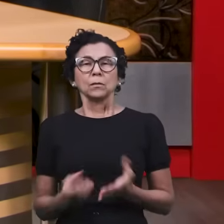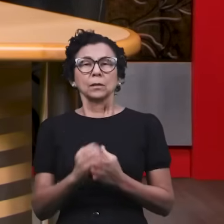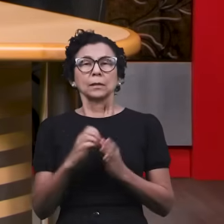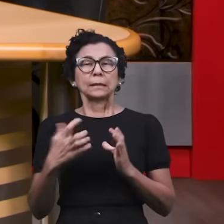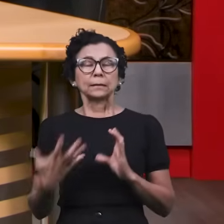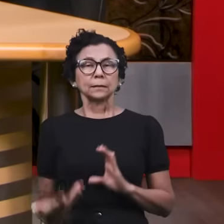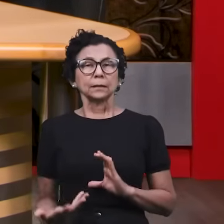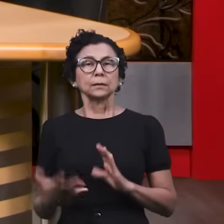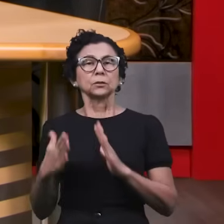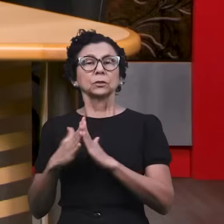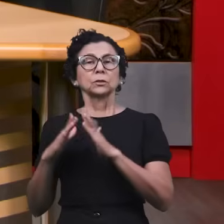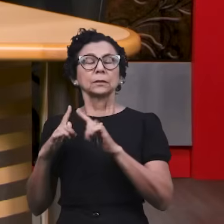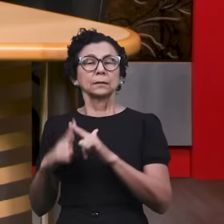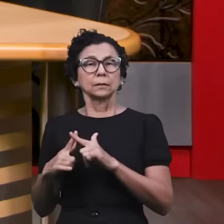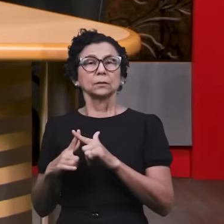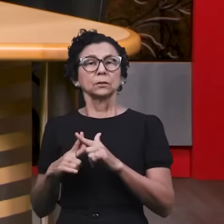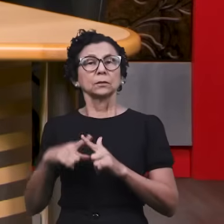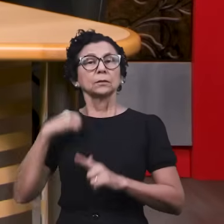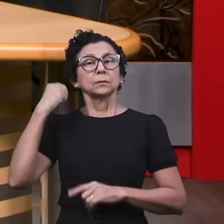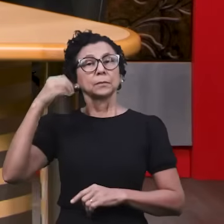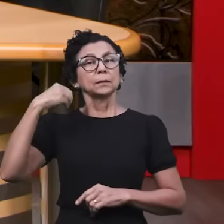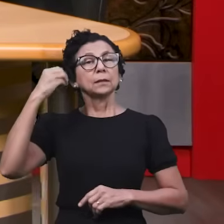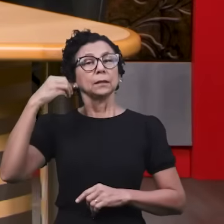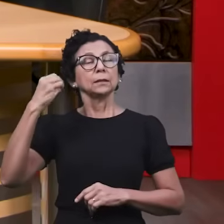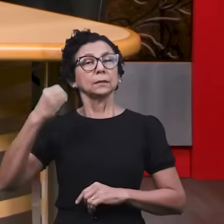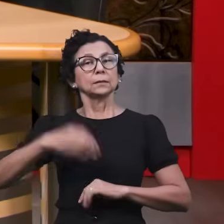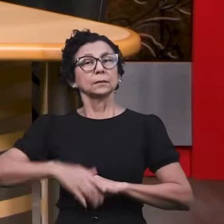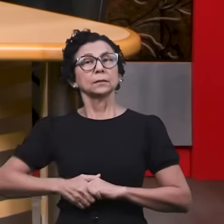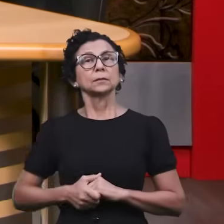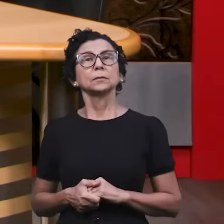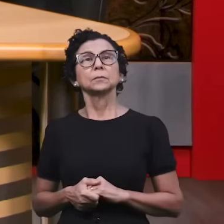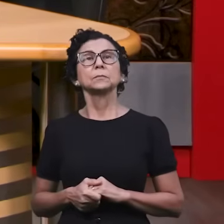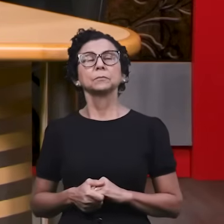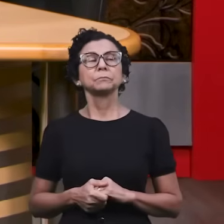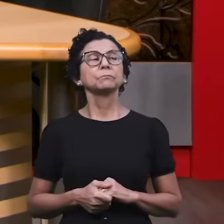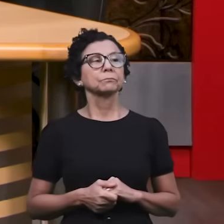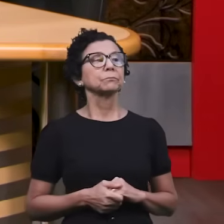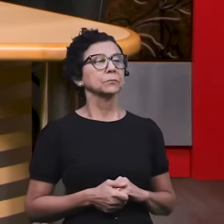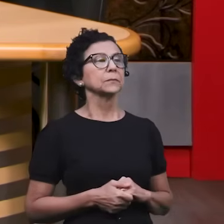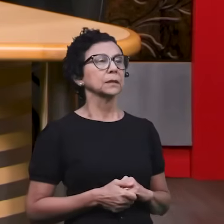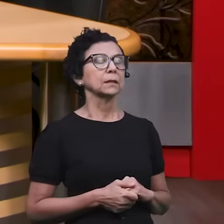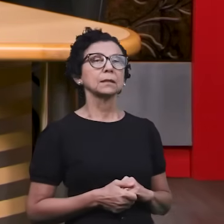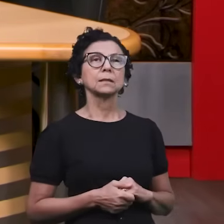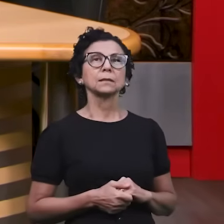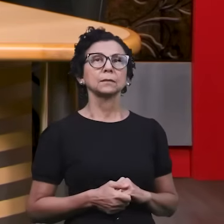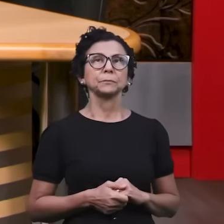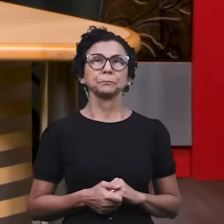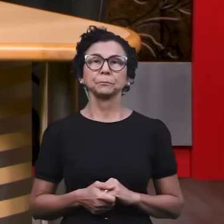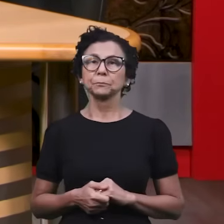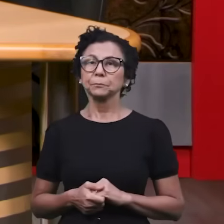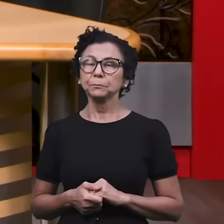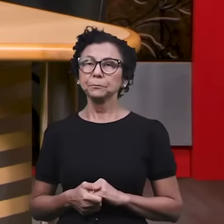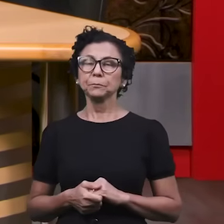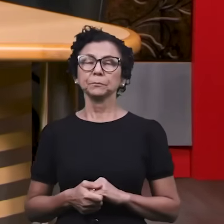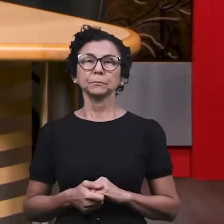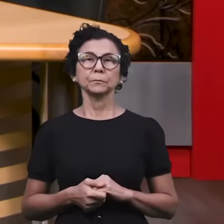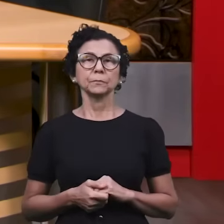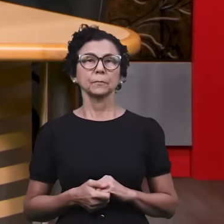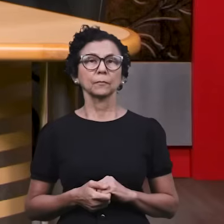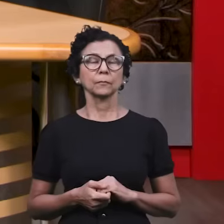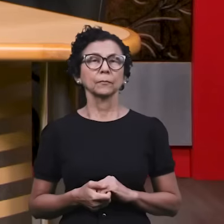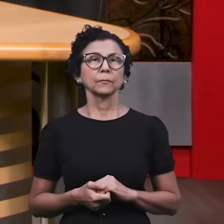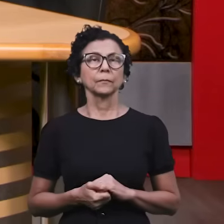igreja e à nossa experiência, né? Exatamente, claro. Né, para você ver a linha que